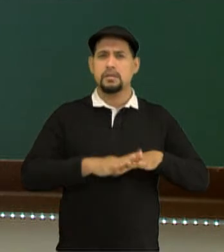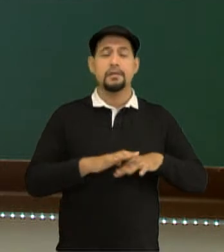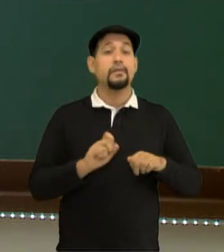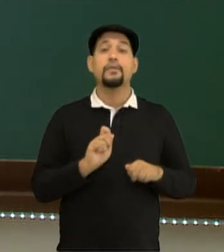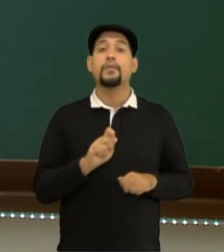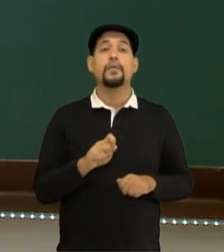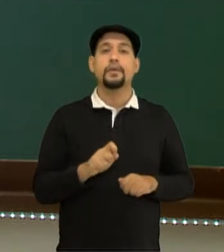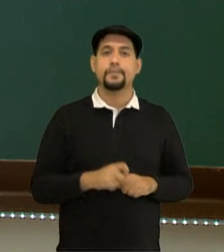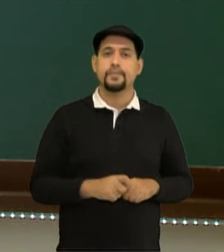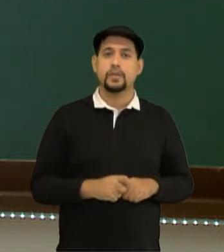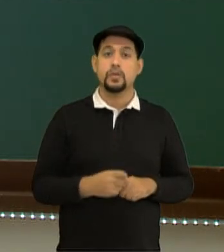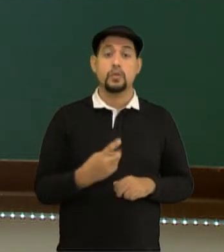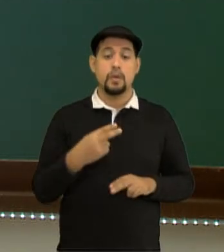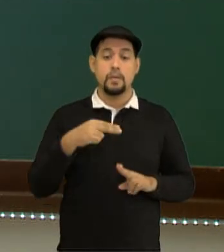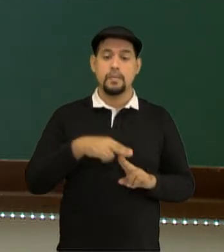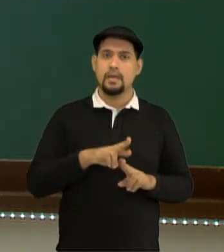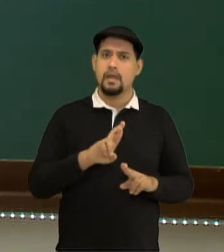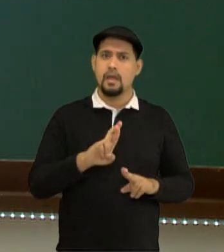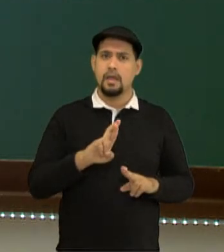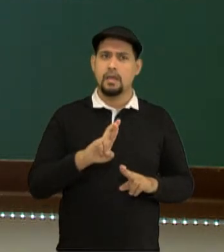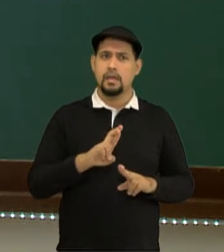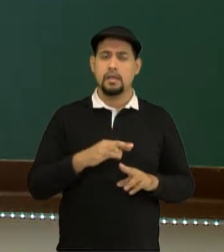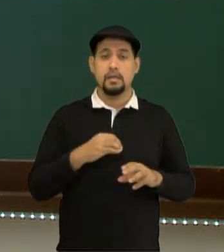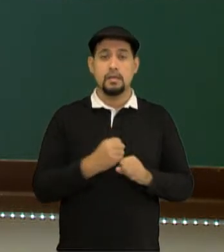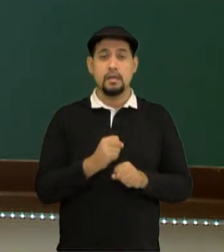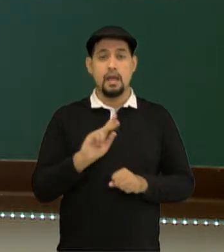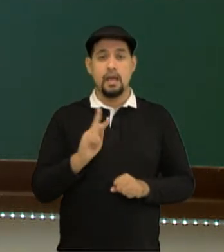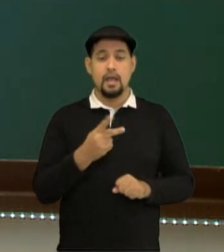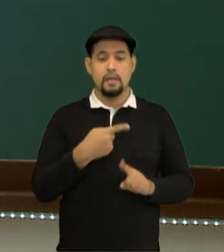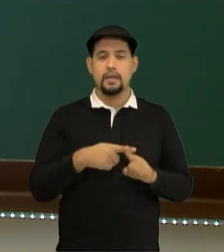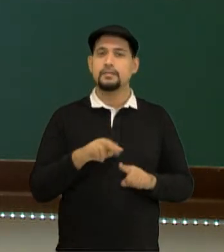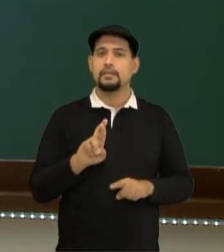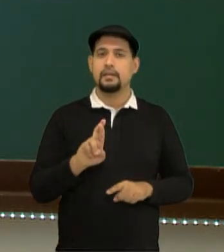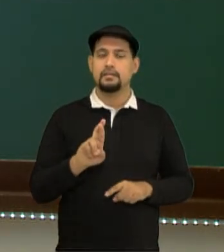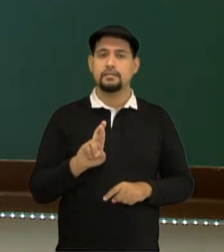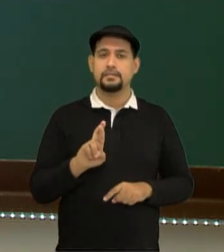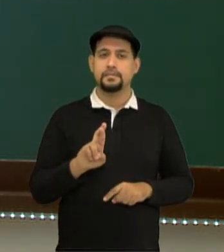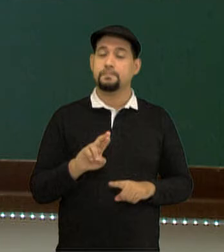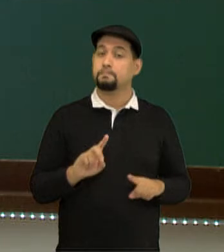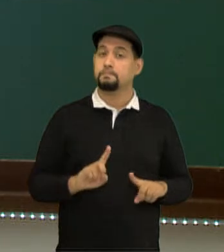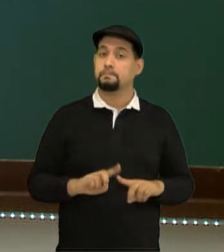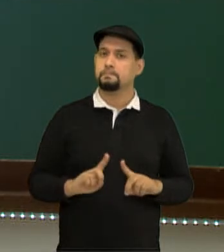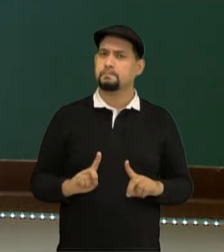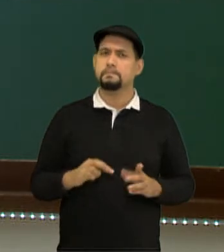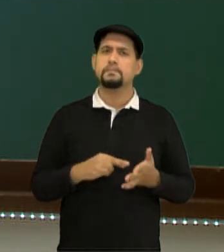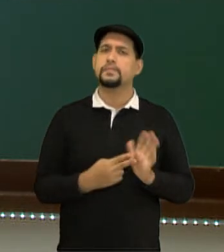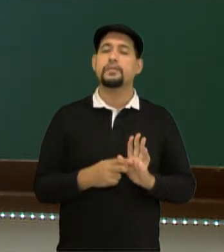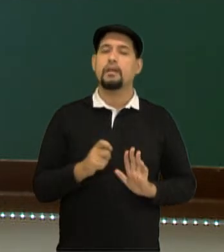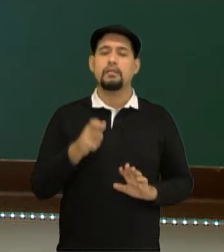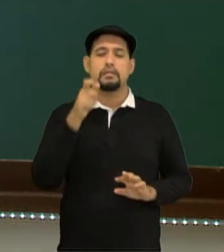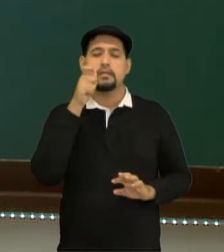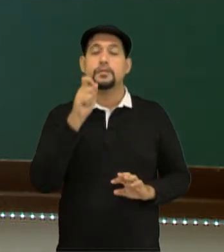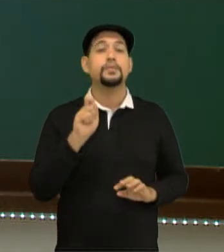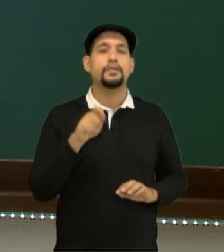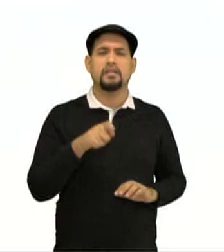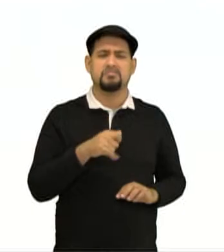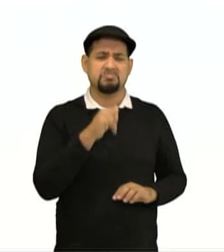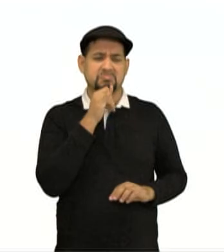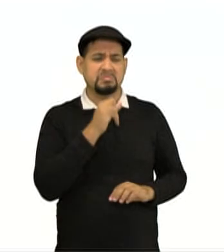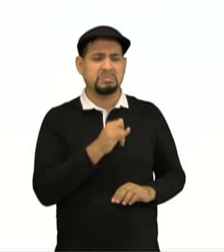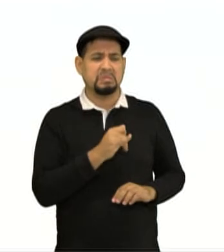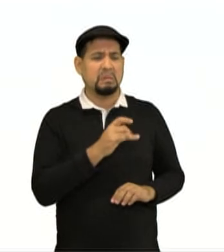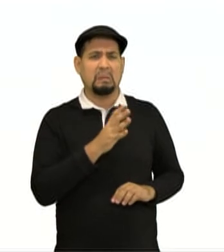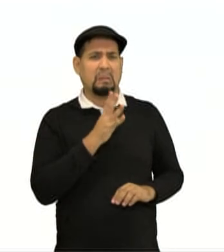que é 2πr que multiplica h mais r. Nesse caso, ela vai ser interessante quando eu não conheço